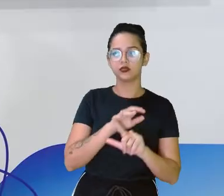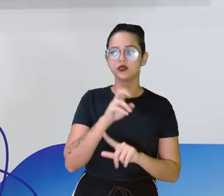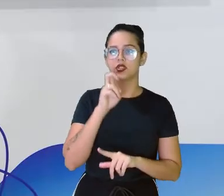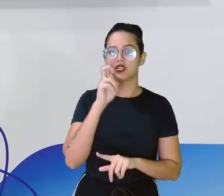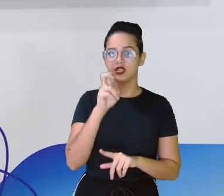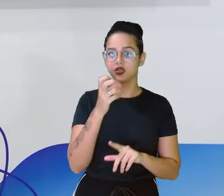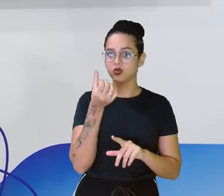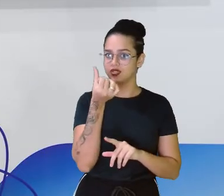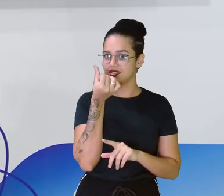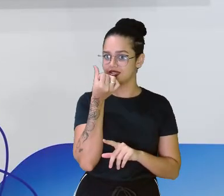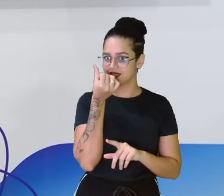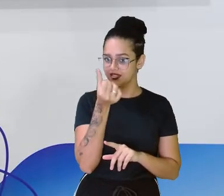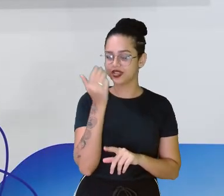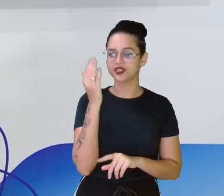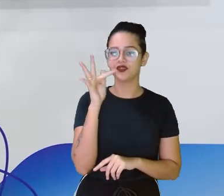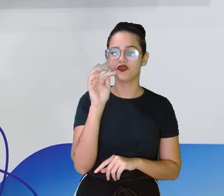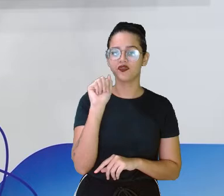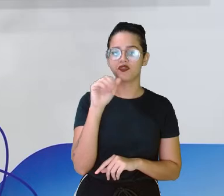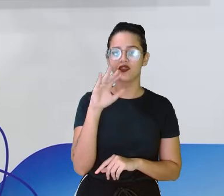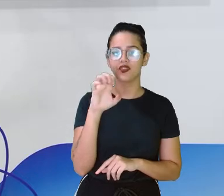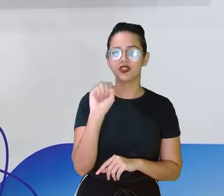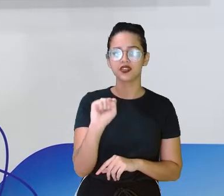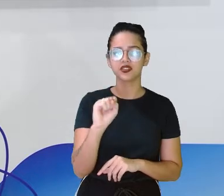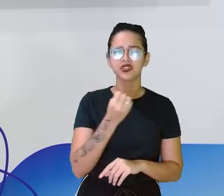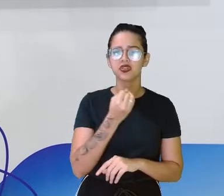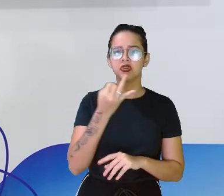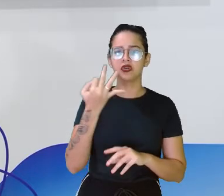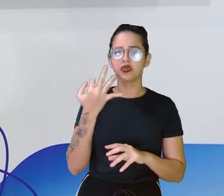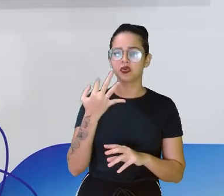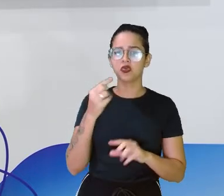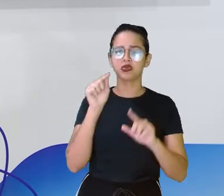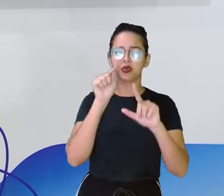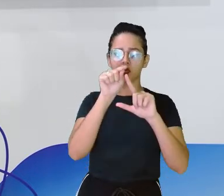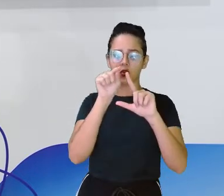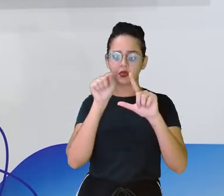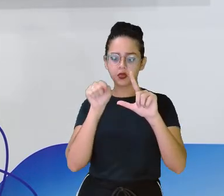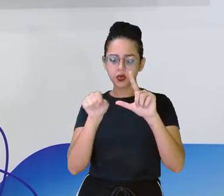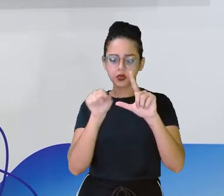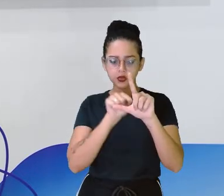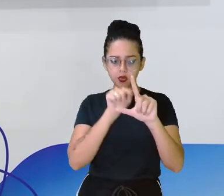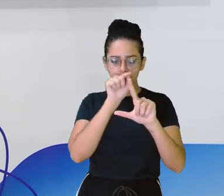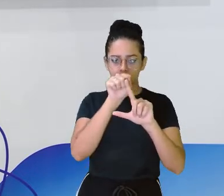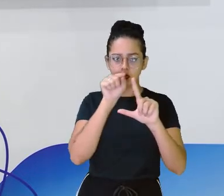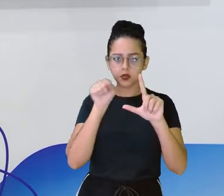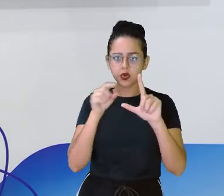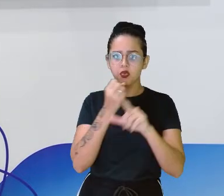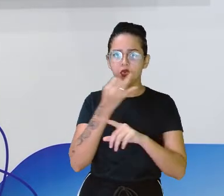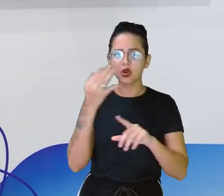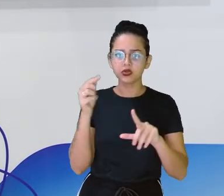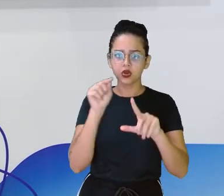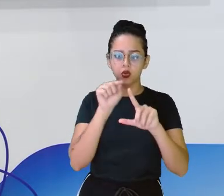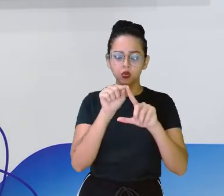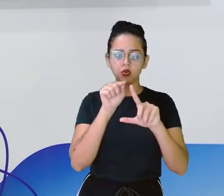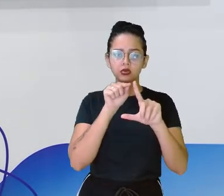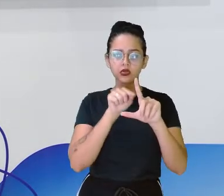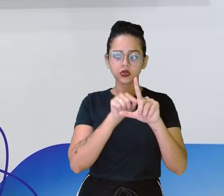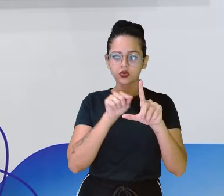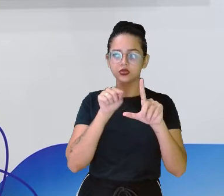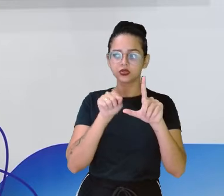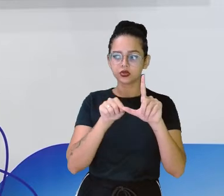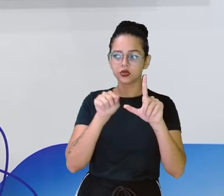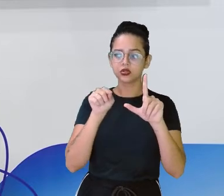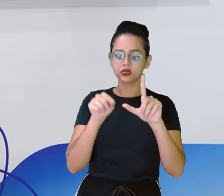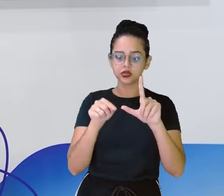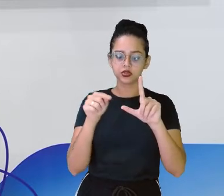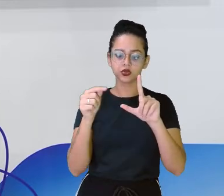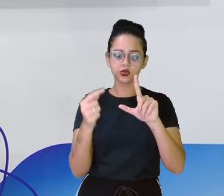6 faces. Quantos vértices? Pensa, o vértice é o ponto de encontro. 1, 2,